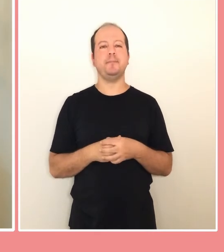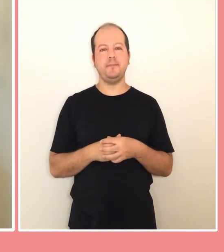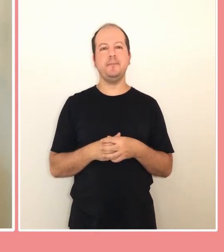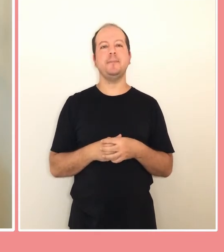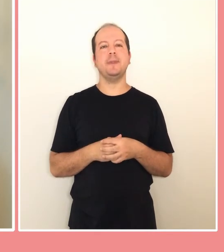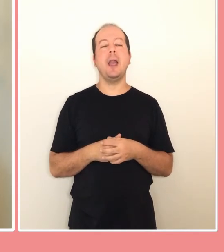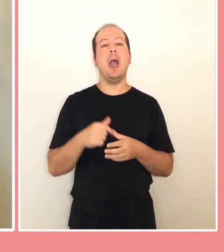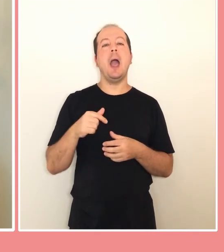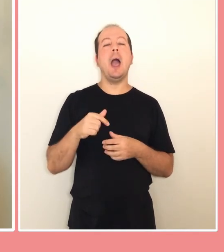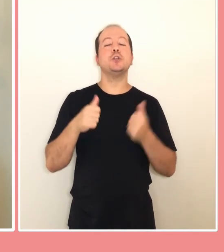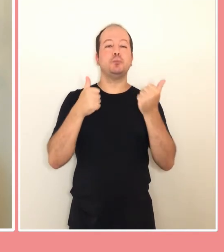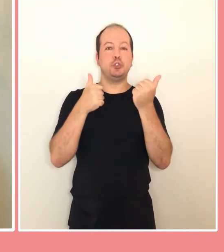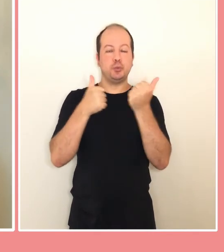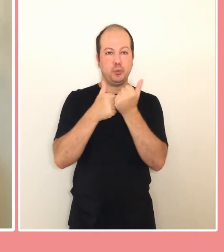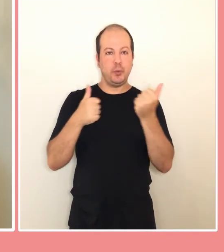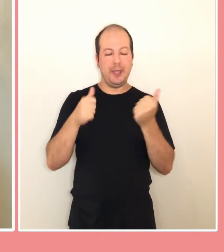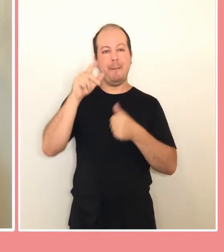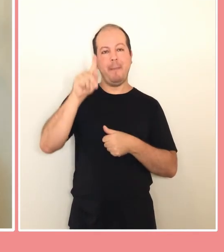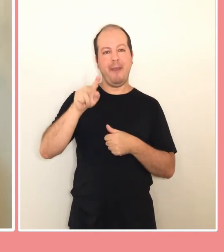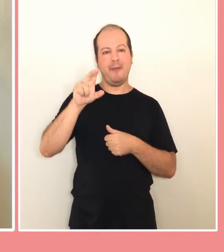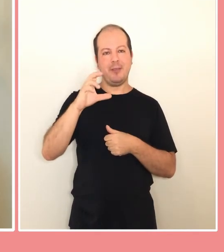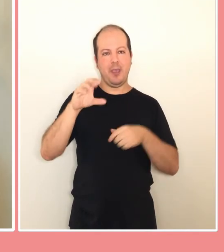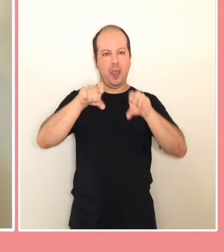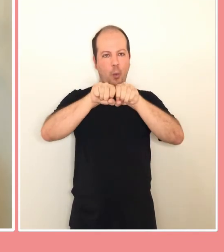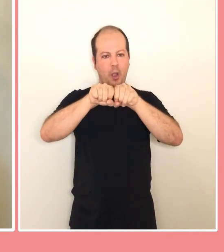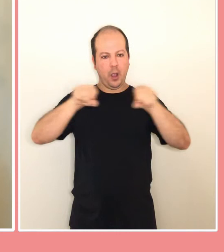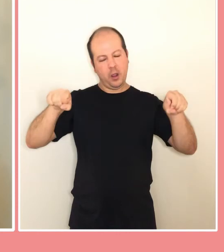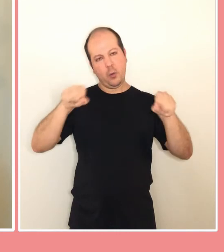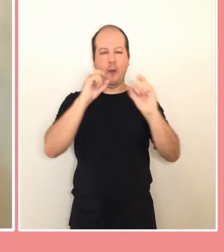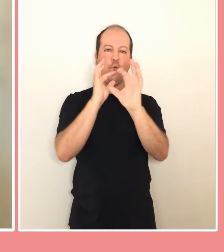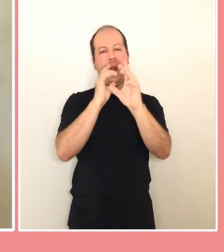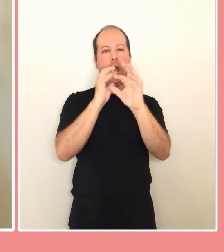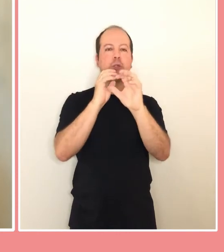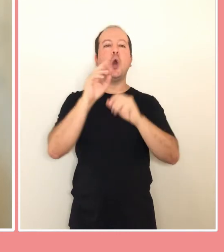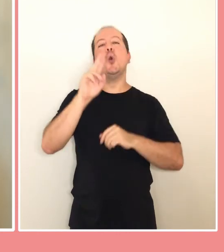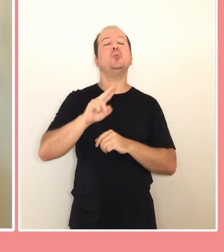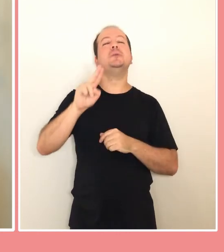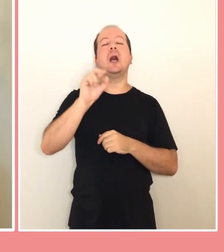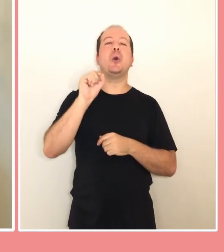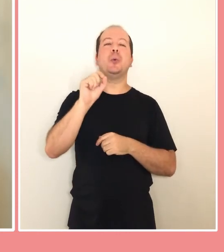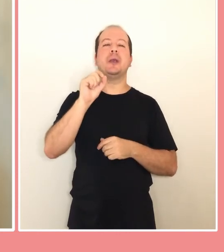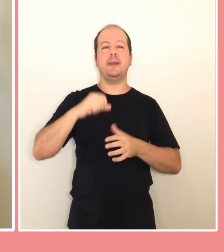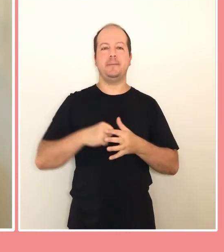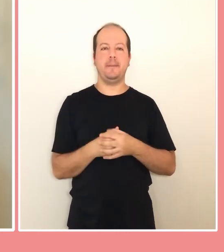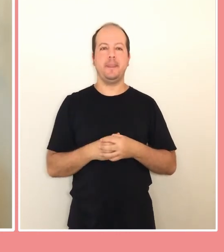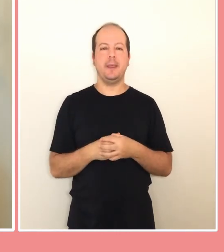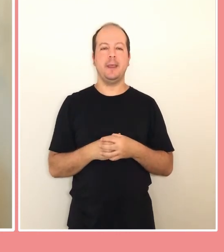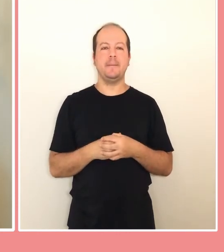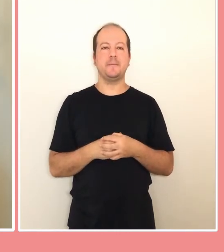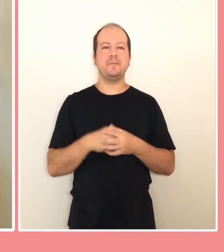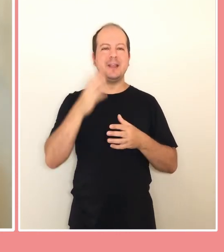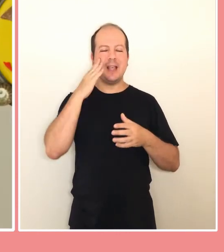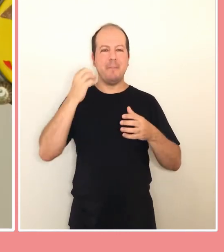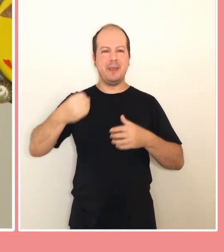para substituir o cano de PVC, que será a flauta, podemos utilizar aquela chapa de